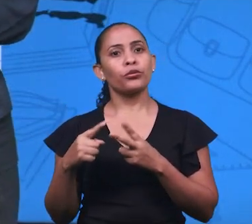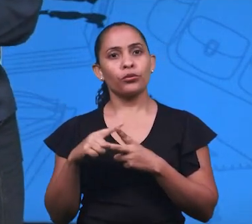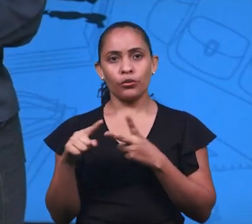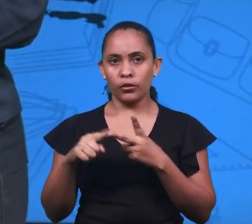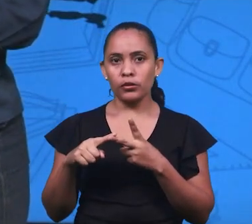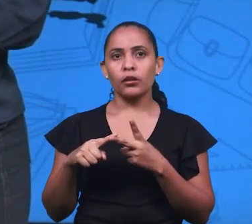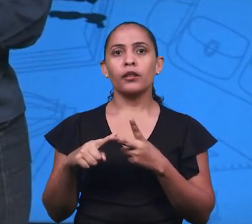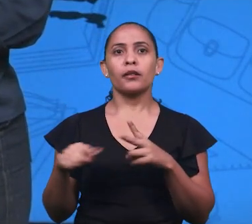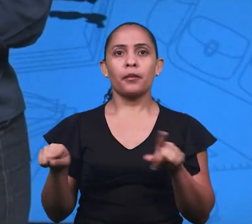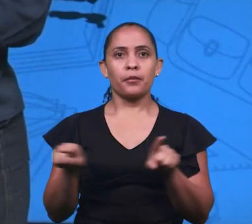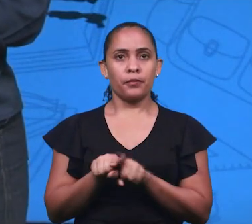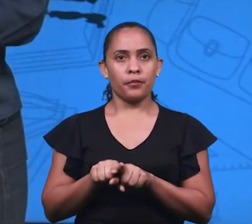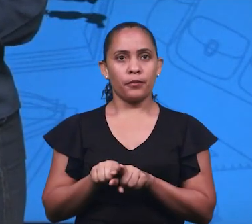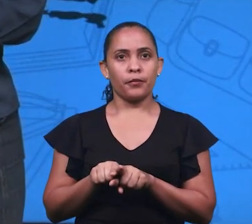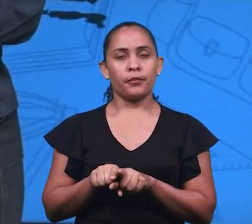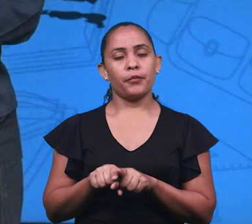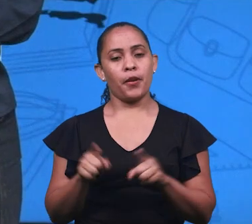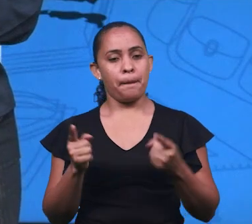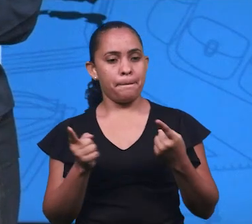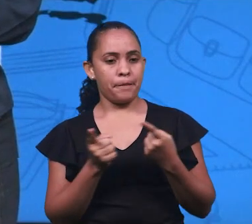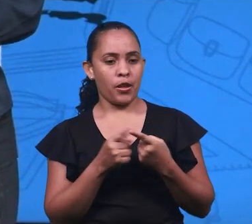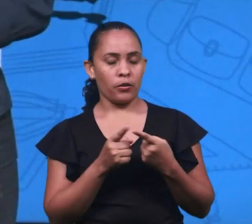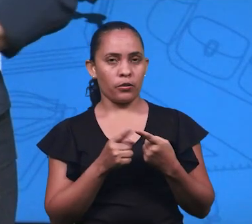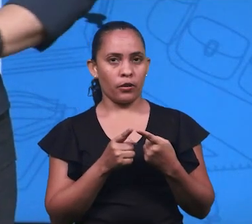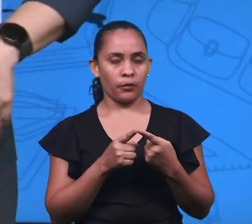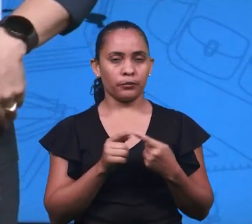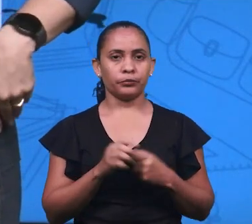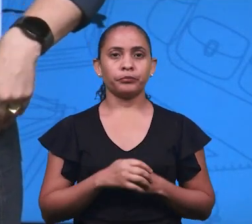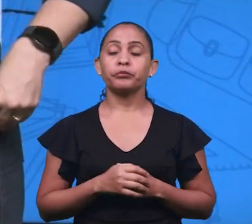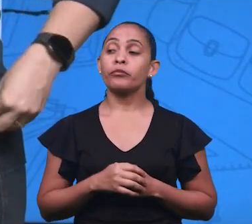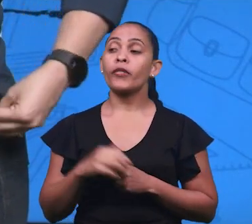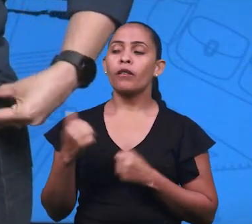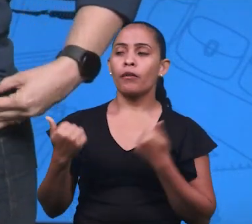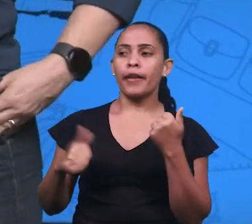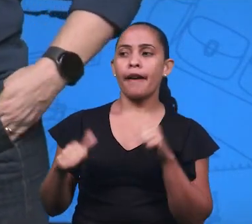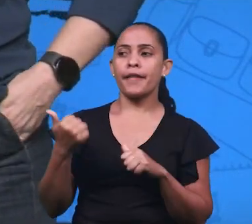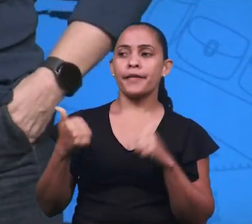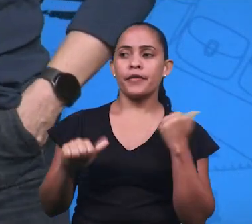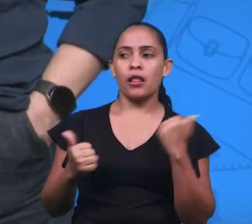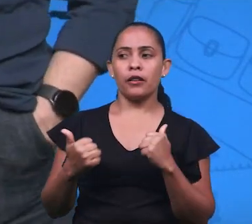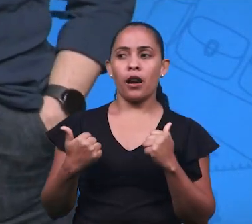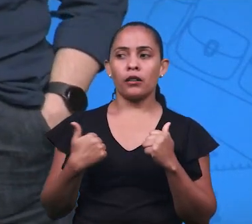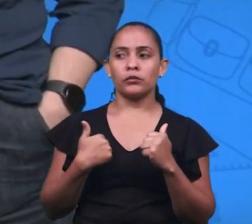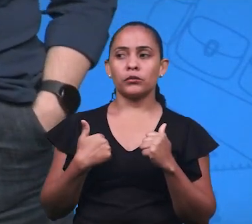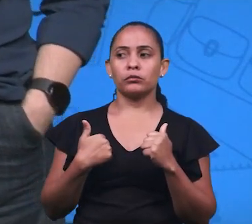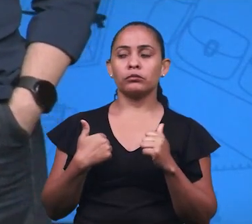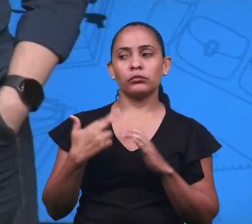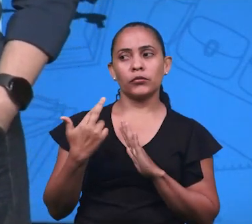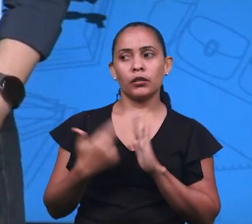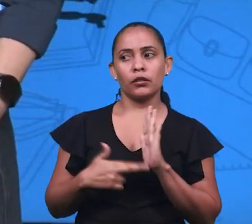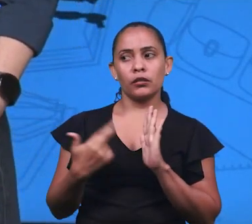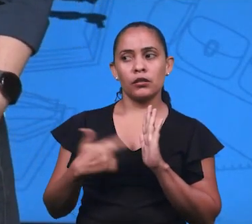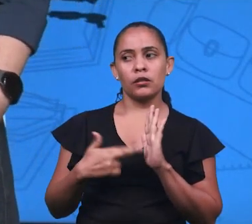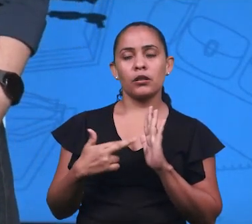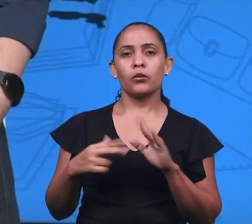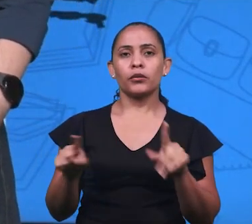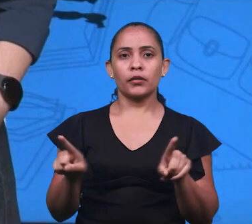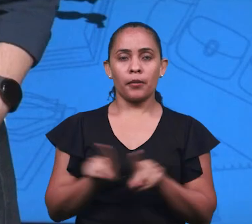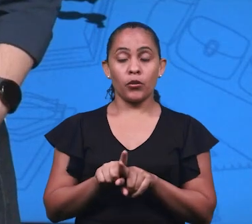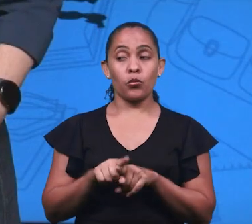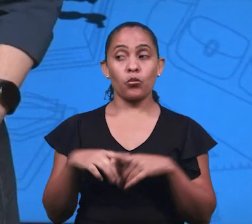a competência 3. A pergunta 1, o que é avaliado nessa competência 3? E o que